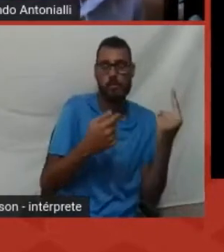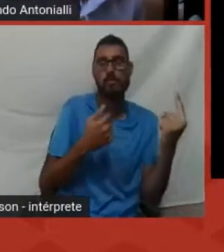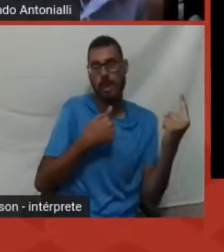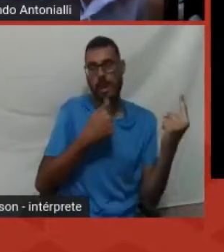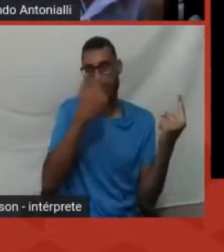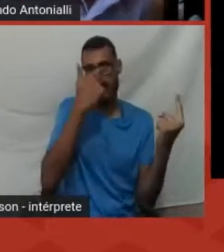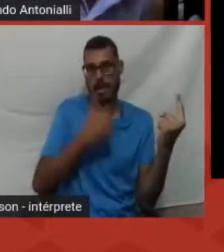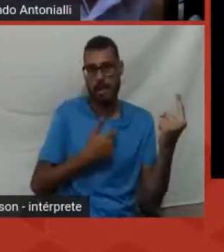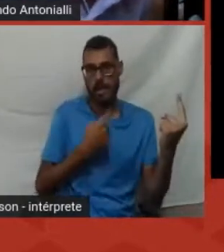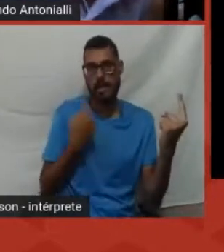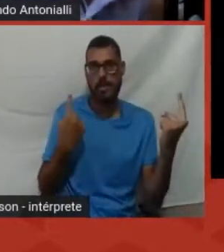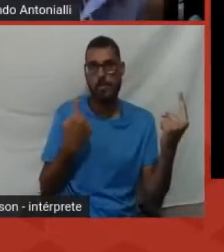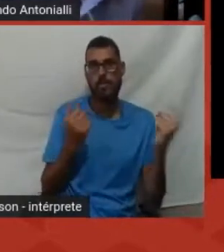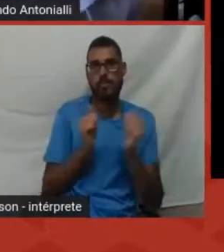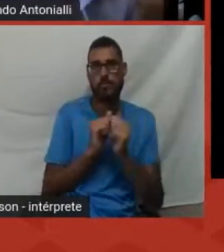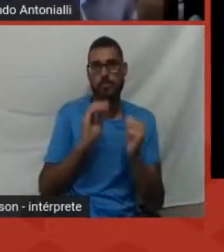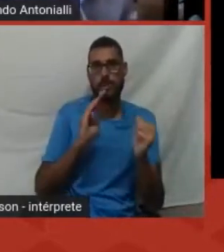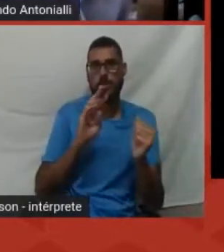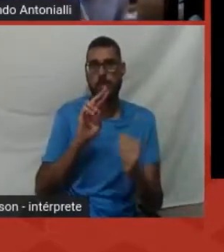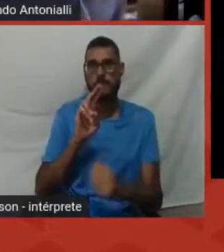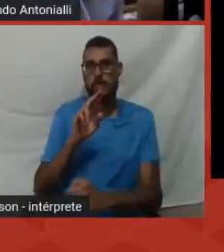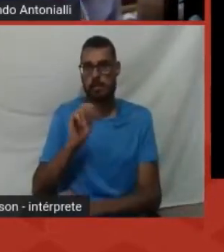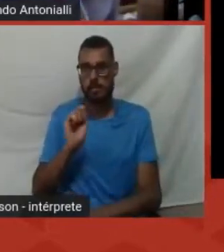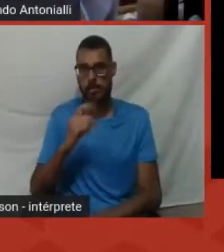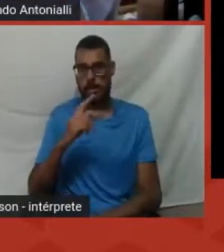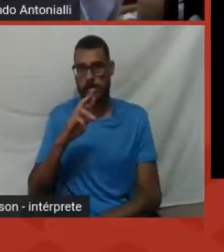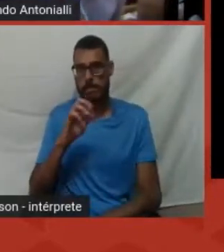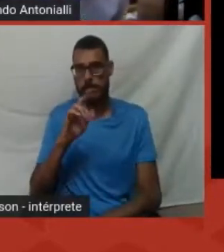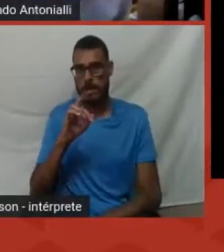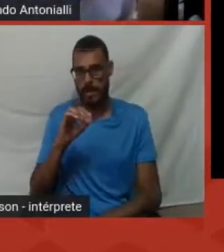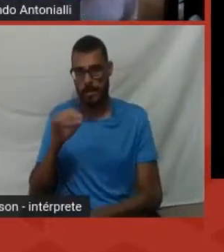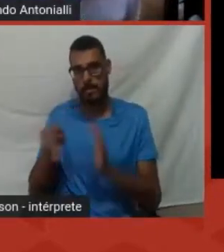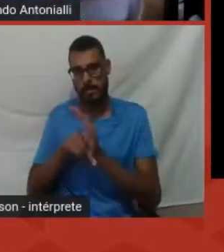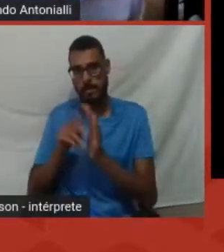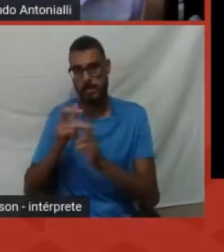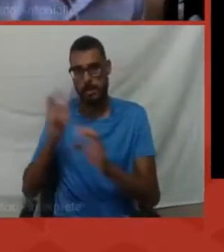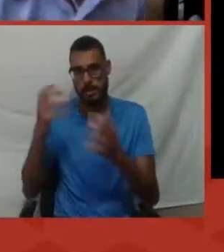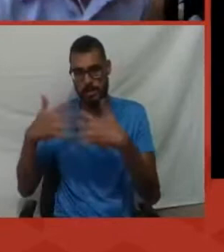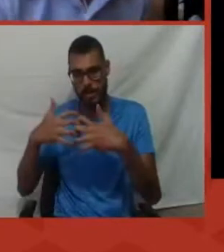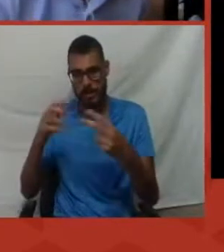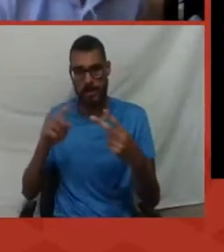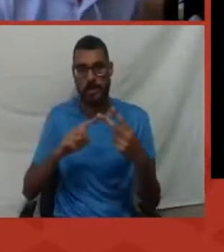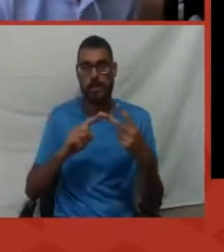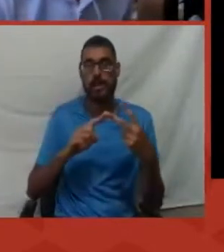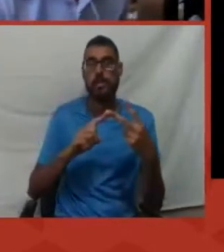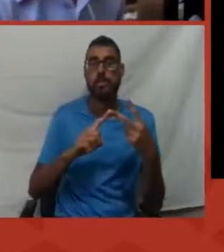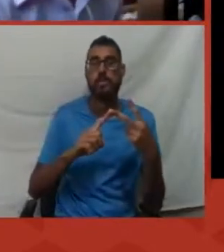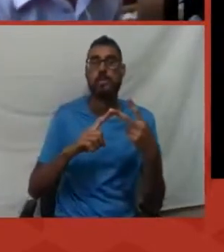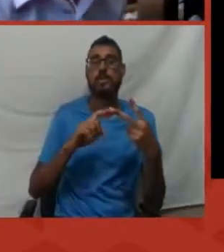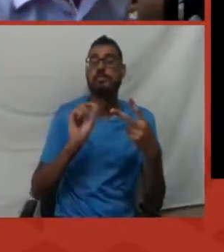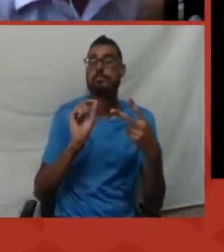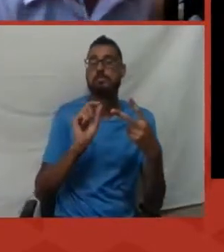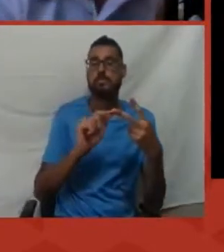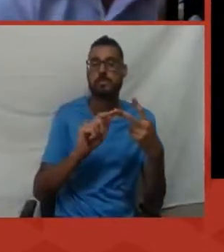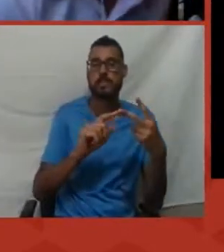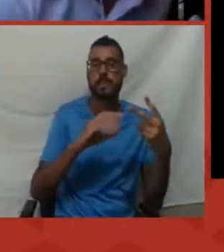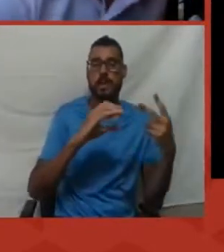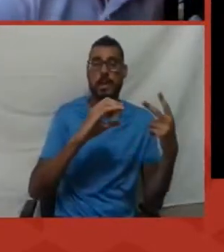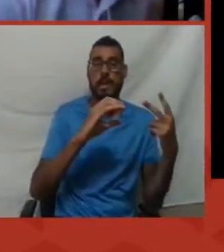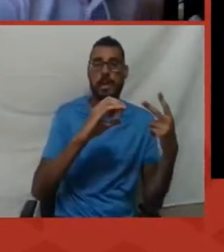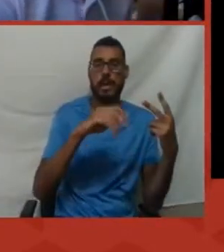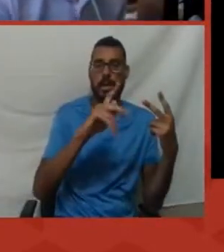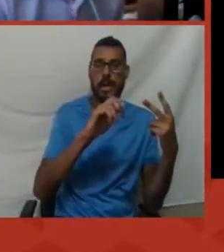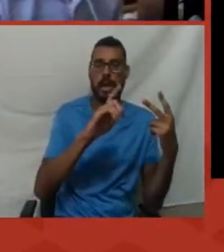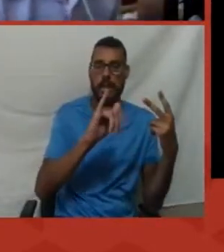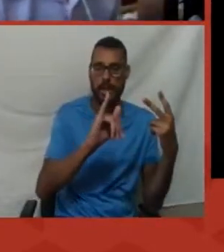Bruna Prato, minha colega do Departamento de Engenharia Mecânica. Na sala 2, os facilitadores serão a Kali, que já